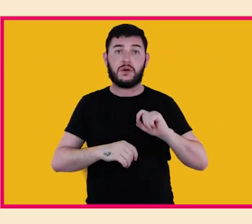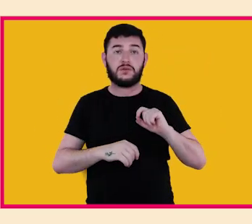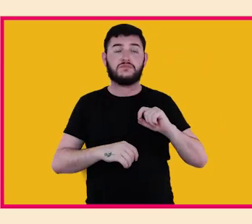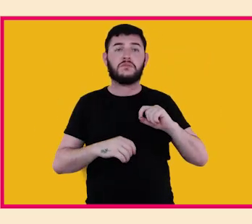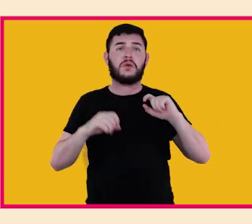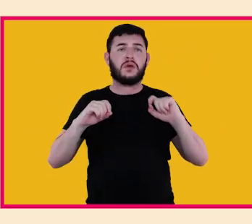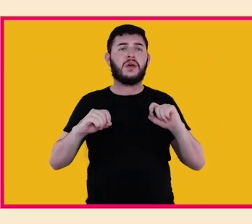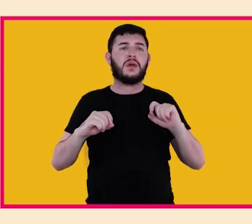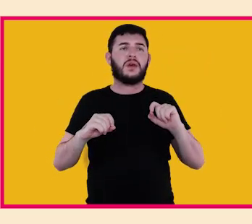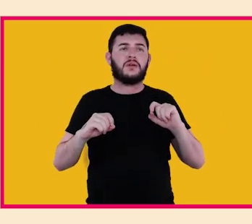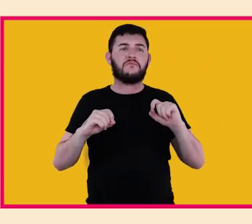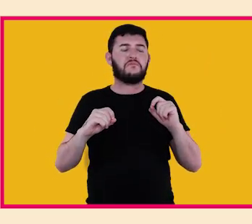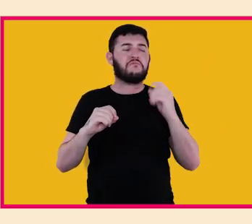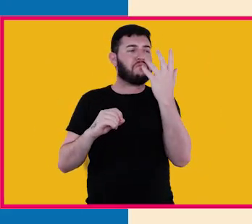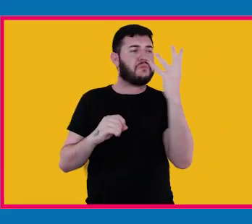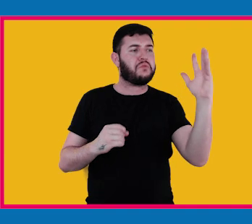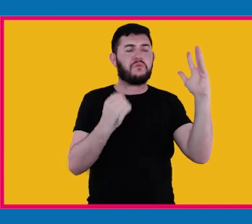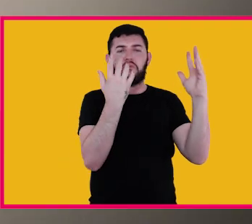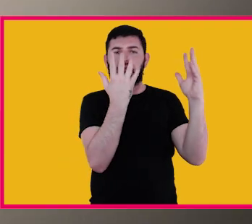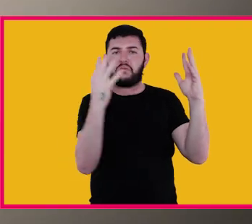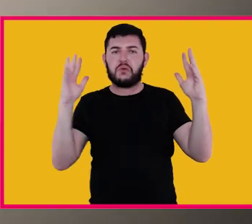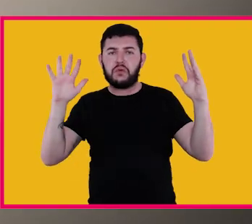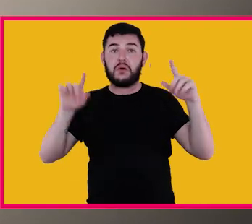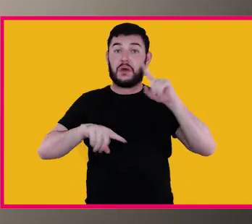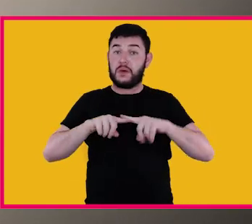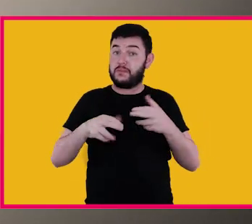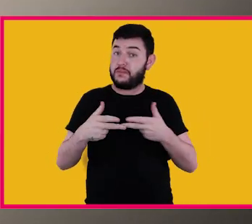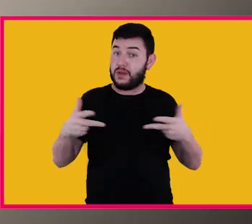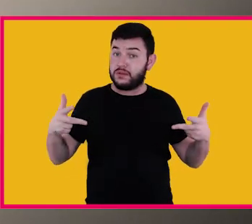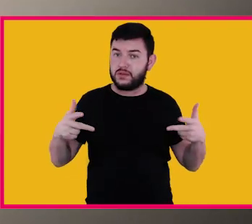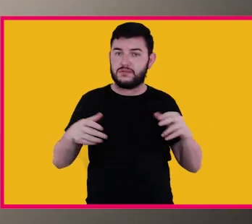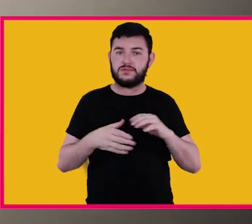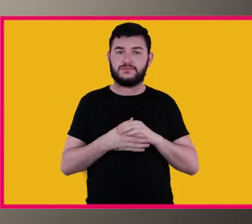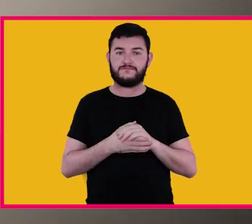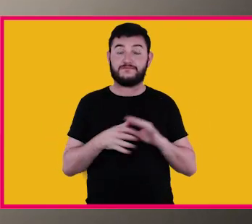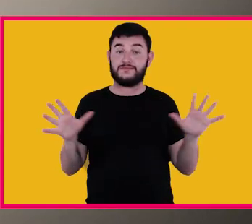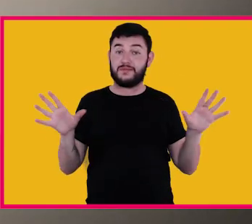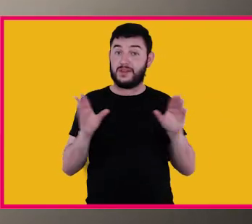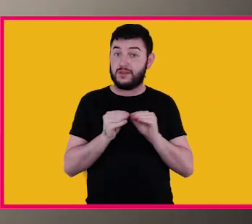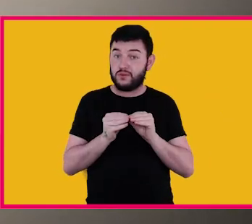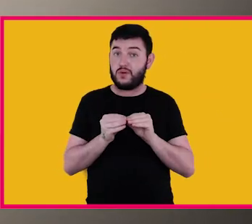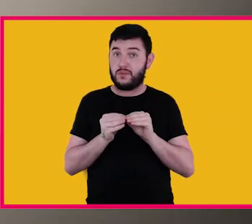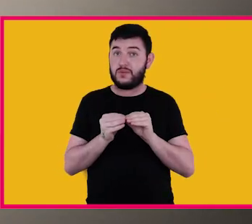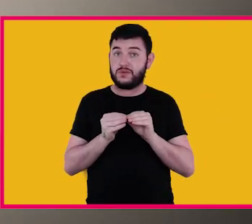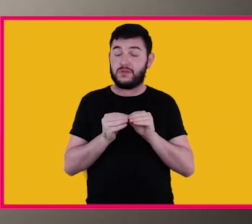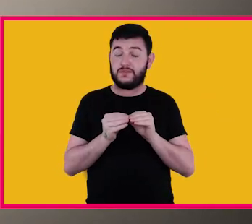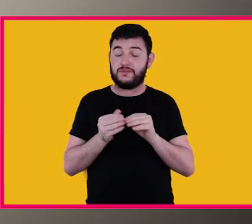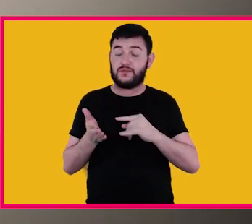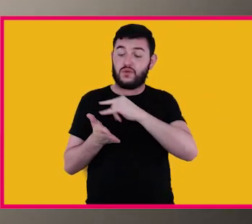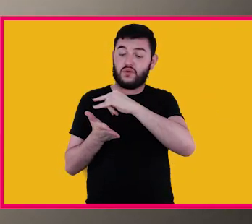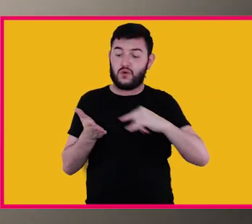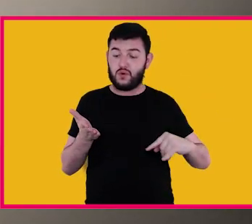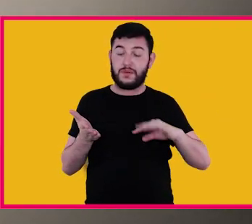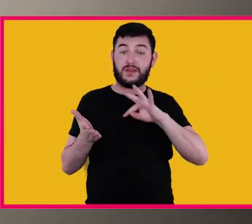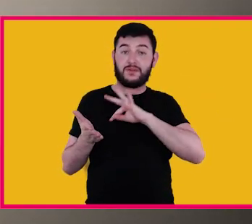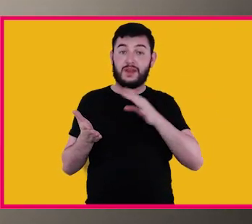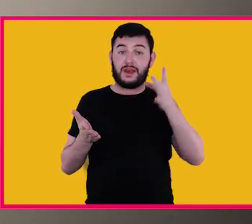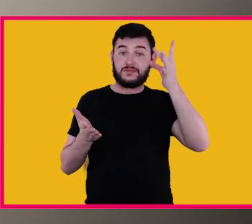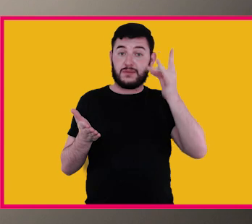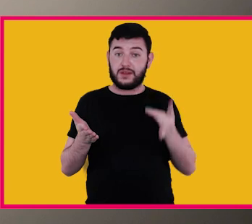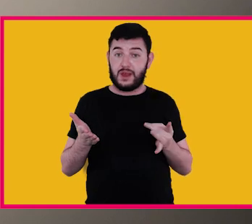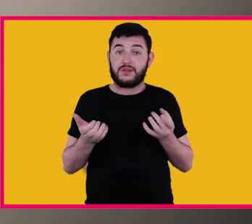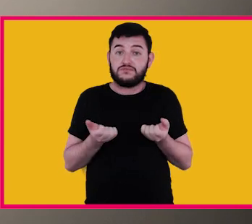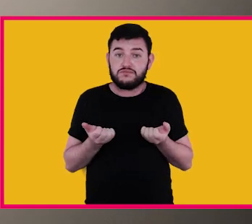externa, mobiliários funcionais e paisagismo. Em resumo, foram previstas e disponibilizadas todas as documentações técnicas dos